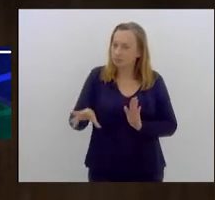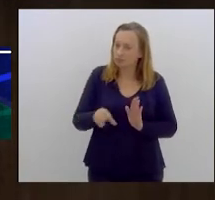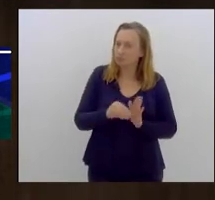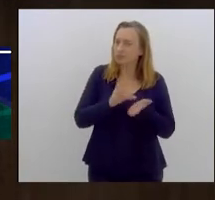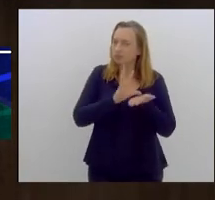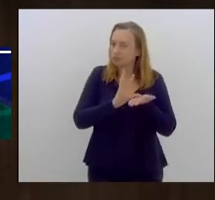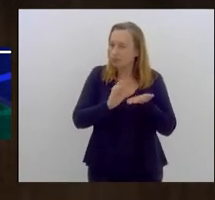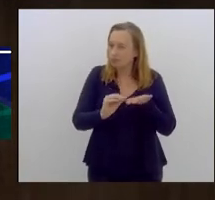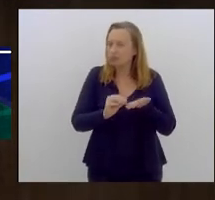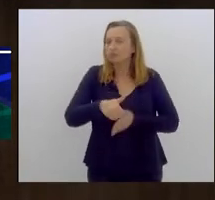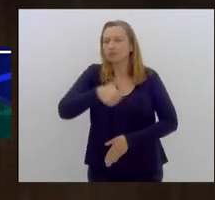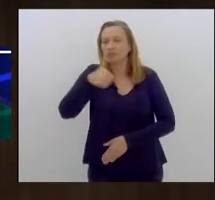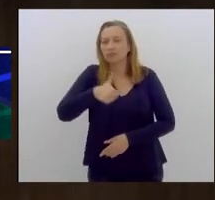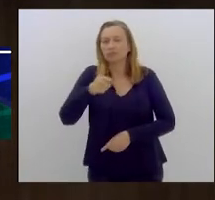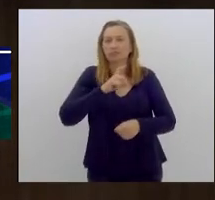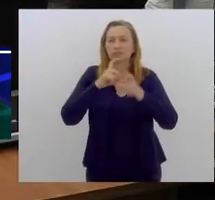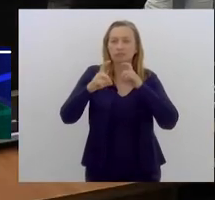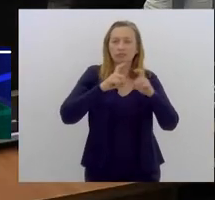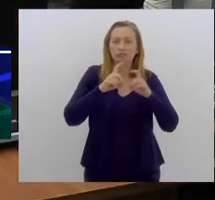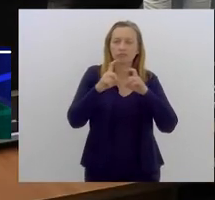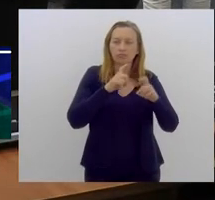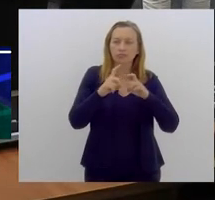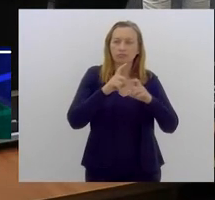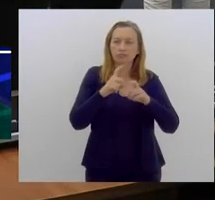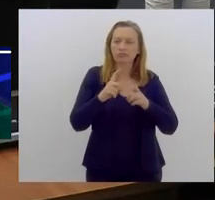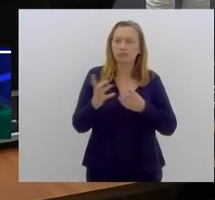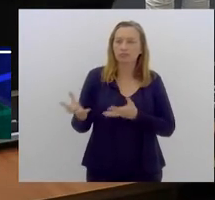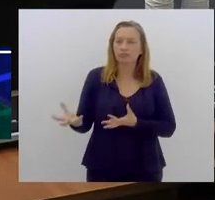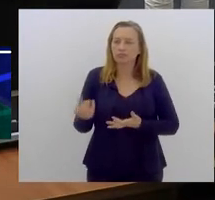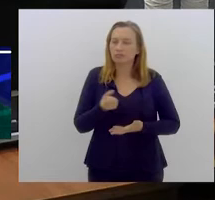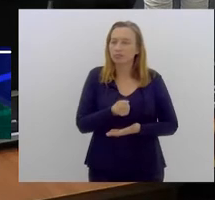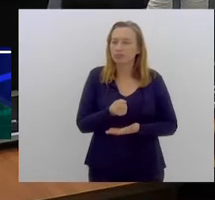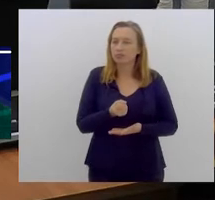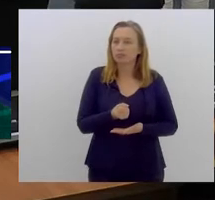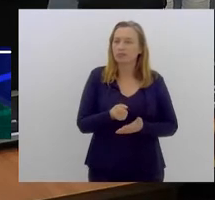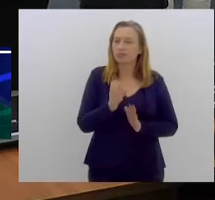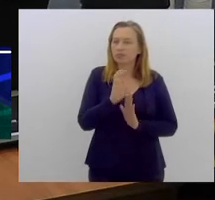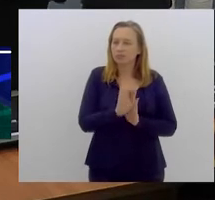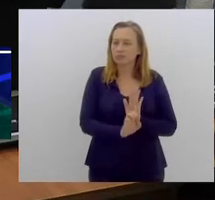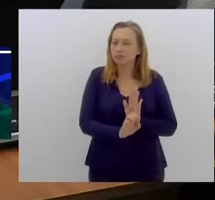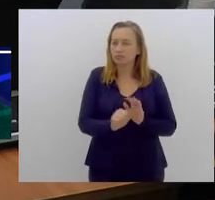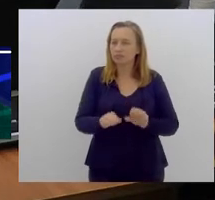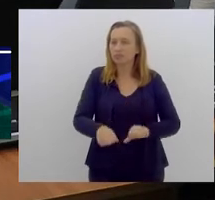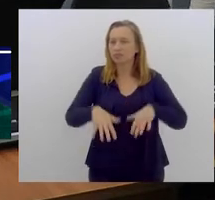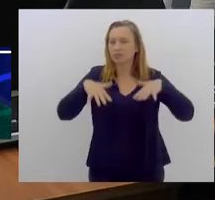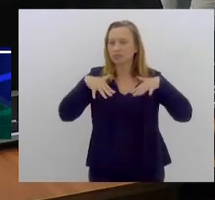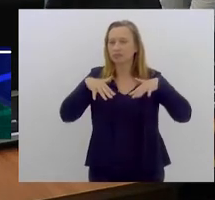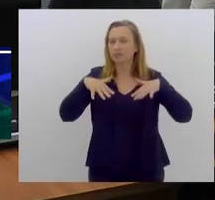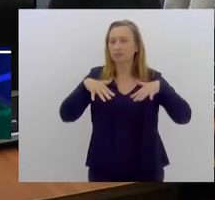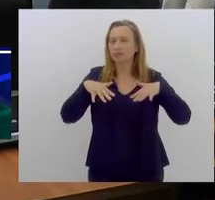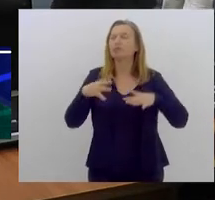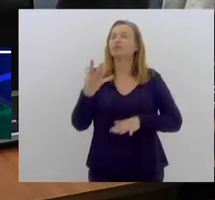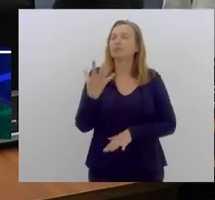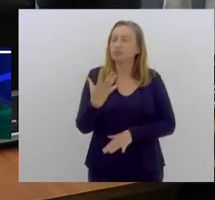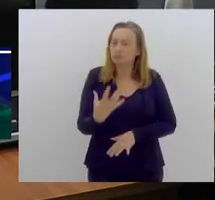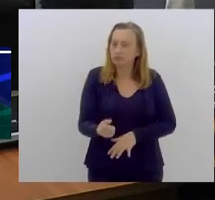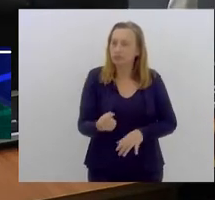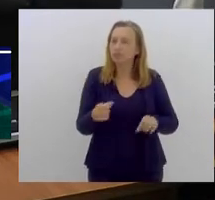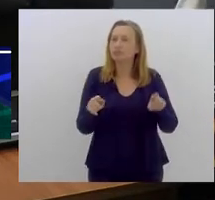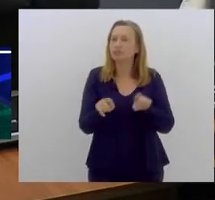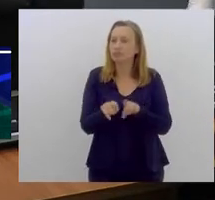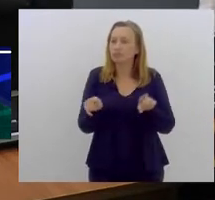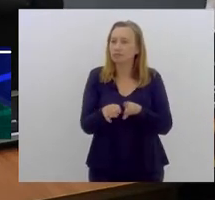em primeira discussão, recebeu emendas de plenário e recebeu